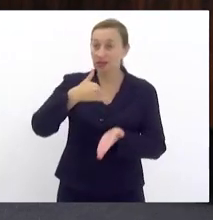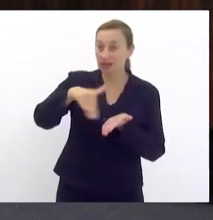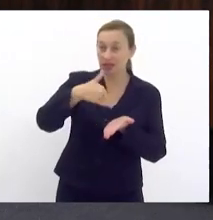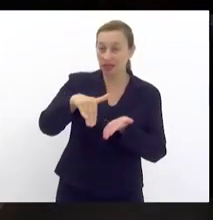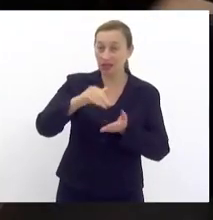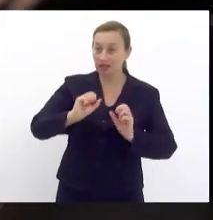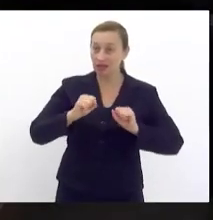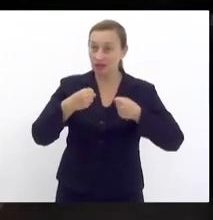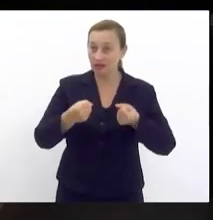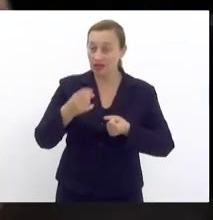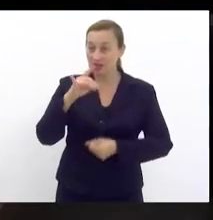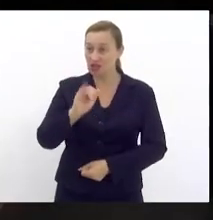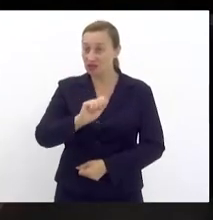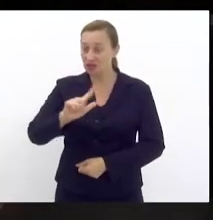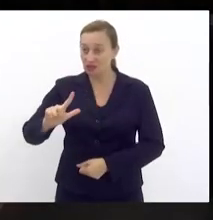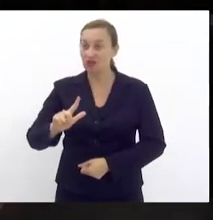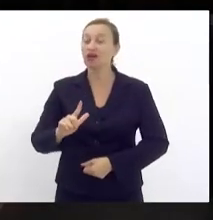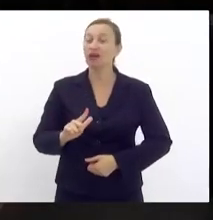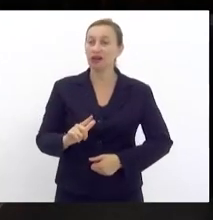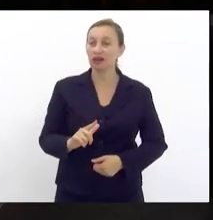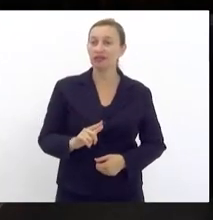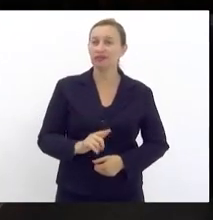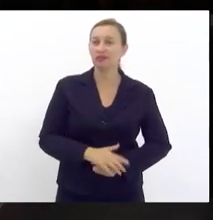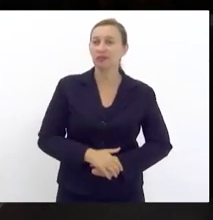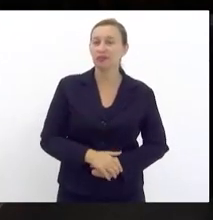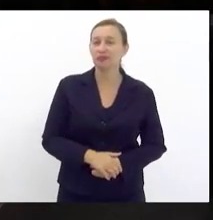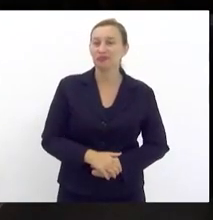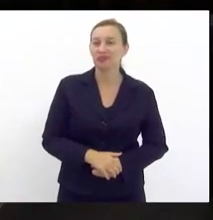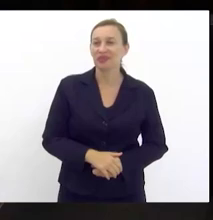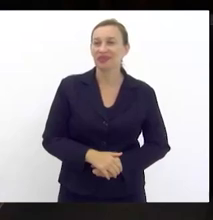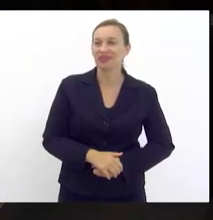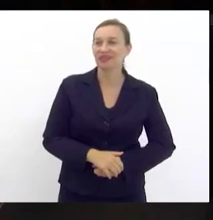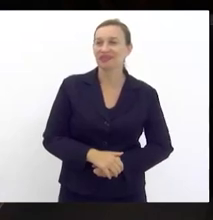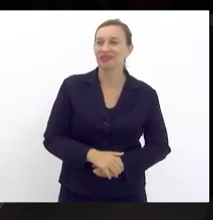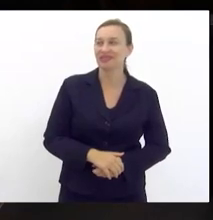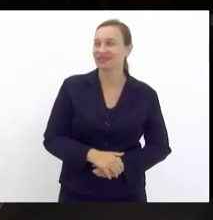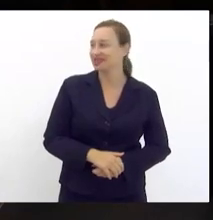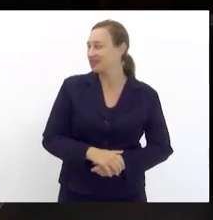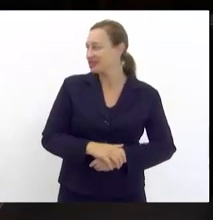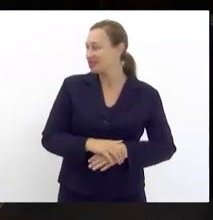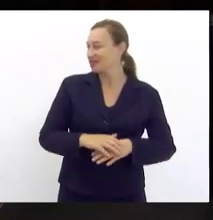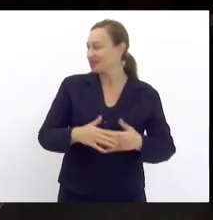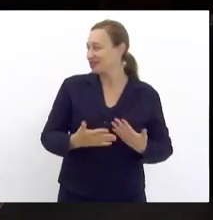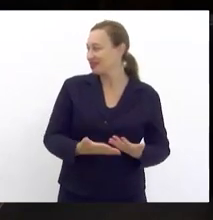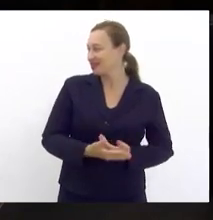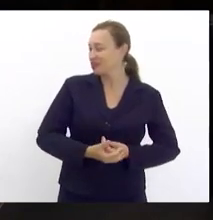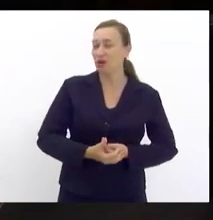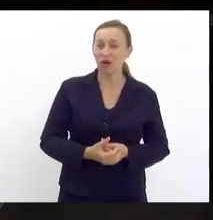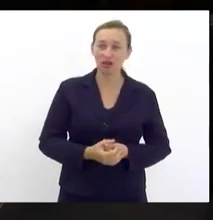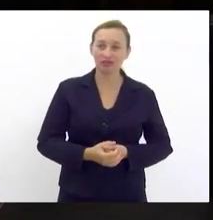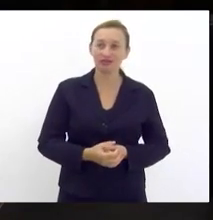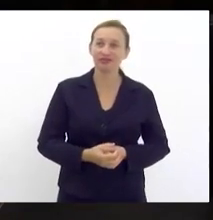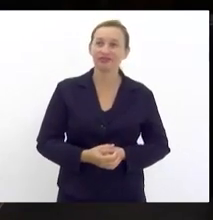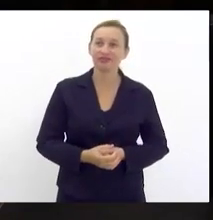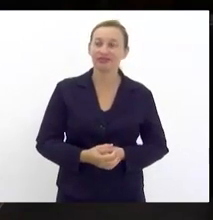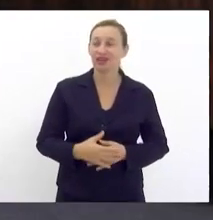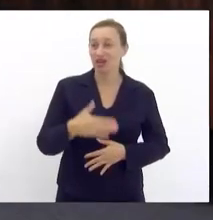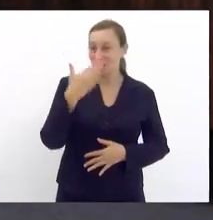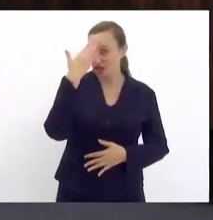Civil e nosso comandante-geral, que com sua maestria nos lidera e nos comanda. Muito